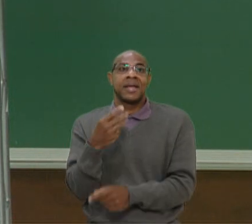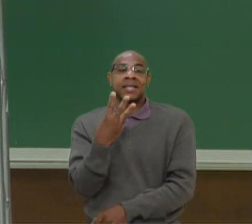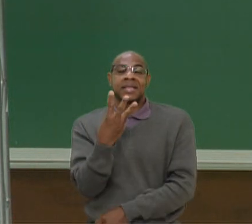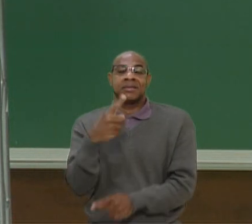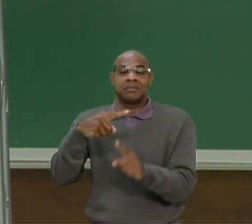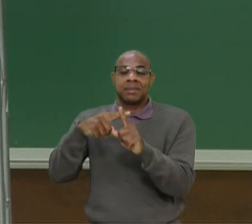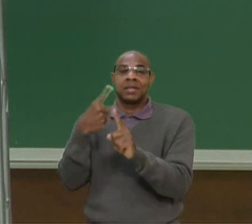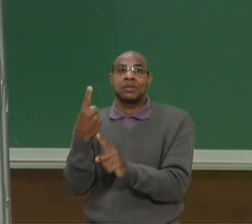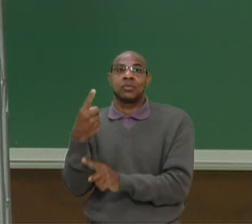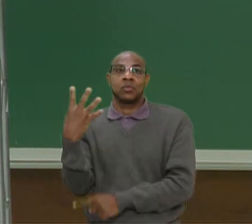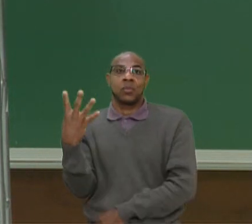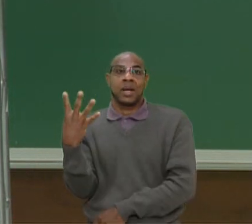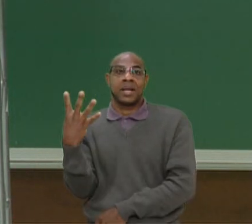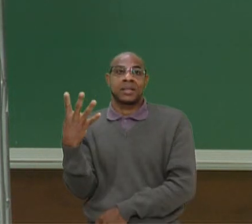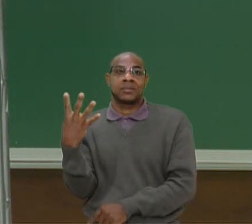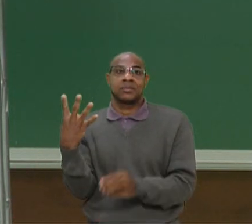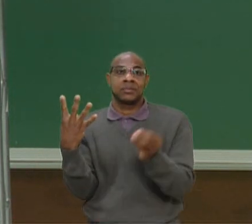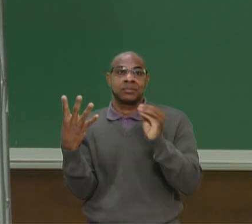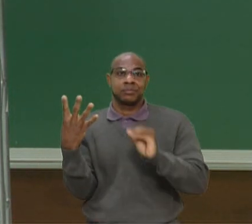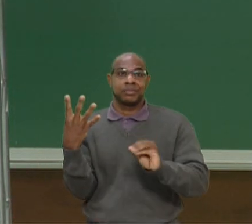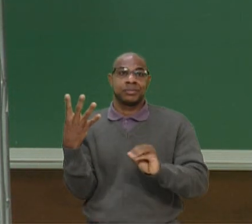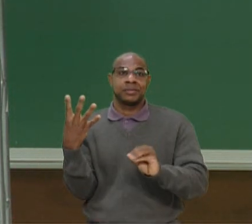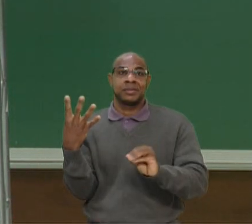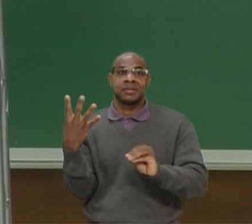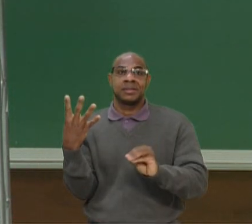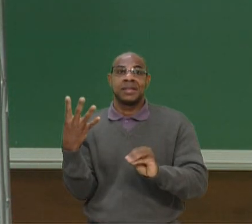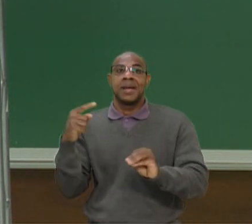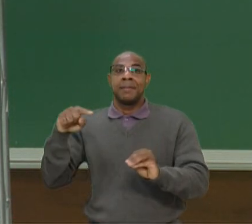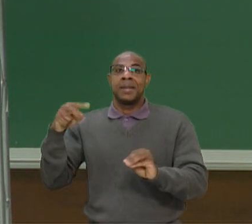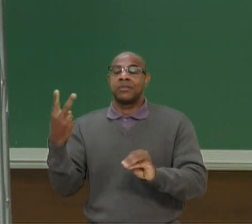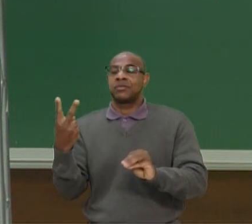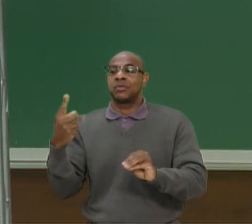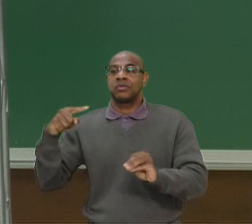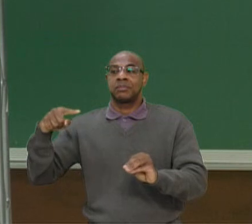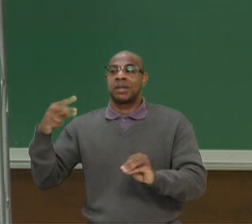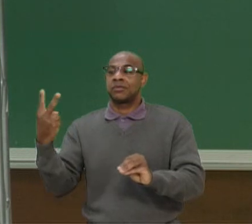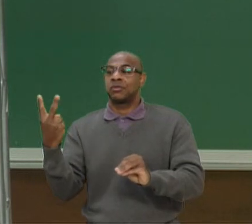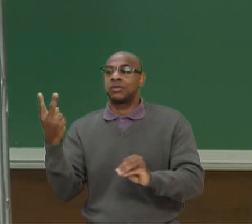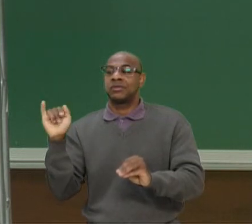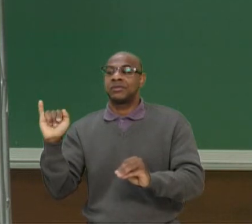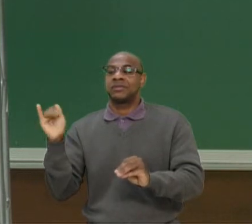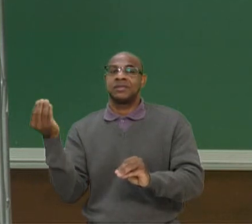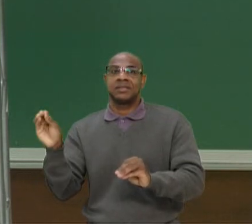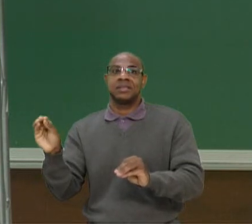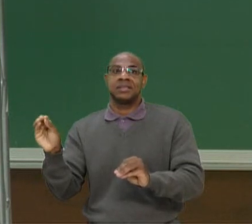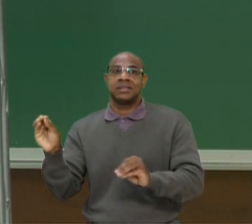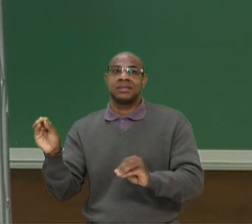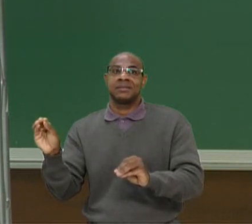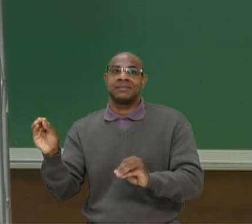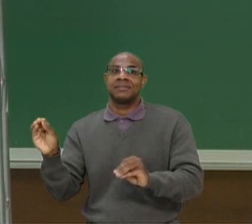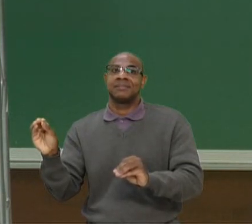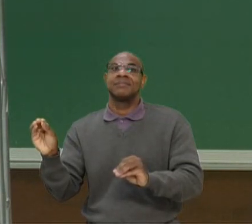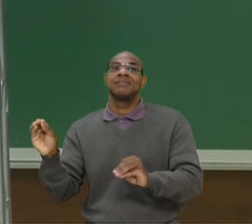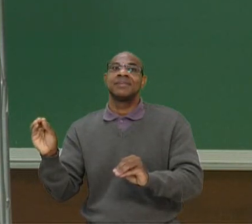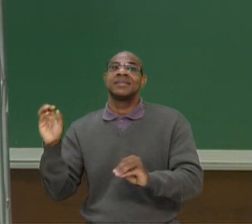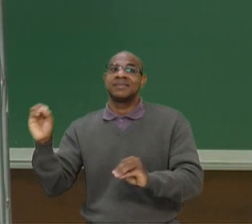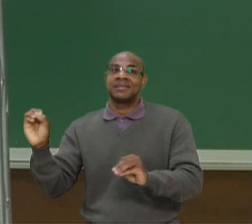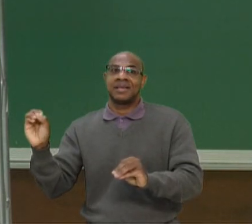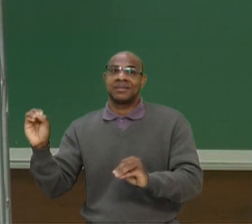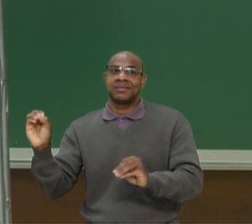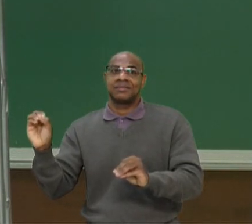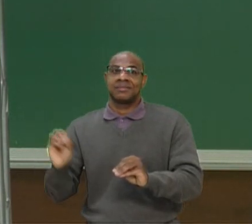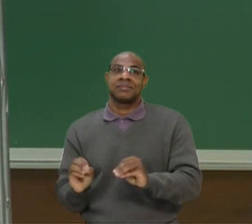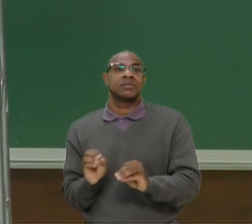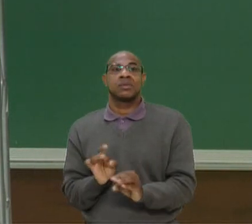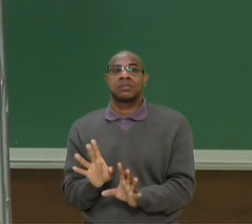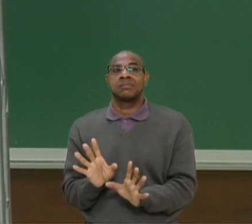4. Menos 2 mais 2i, 0i. 0i não há necessidade da gente colocar, né? Então,